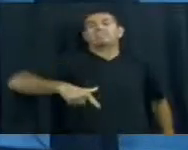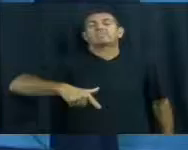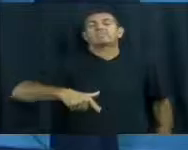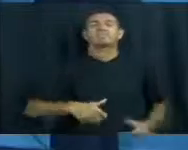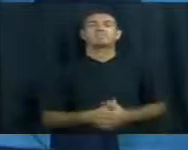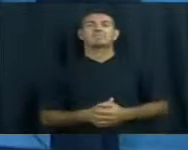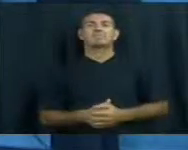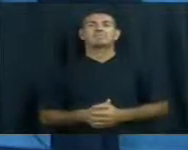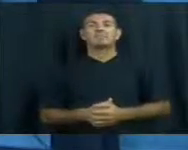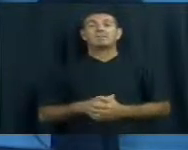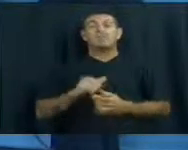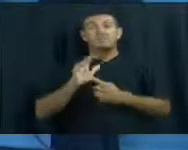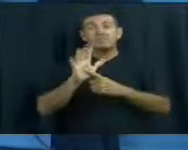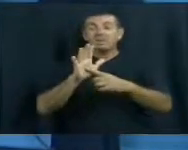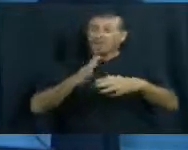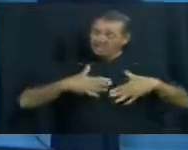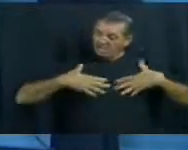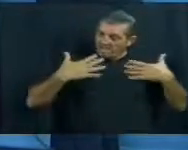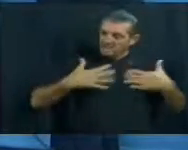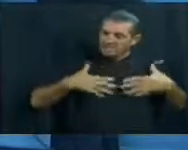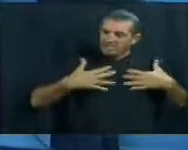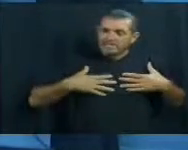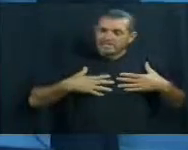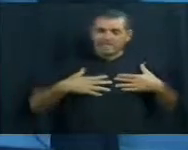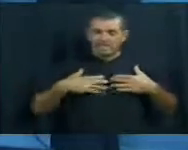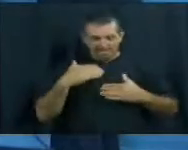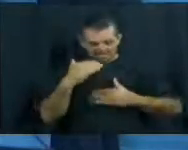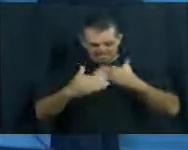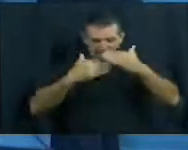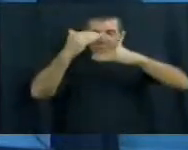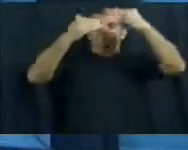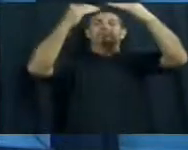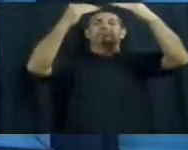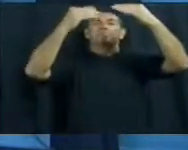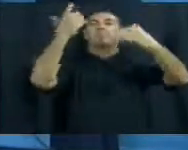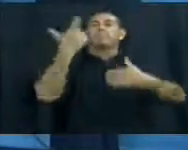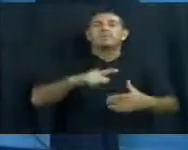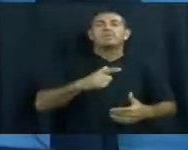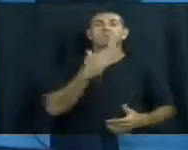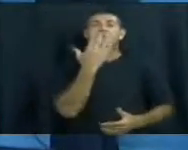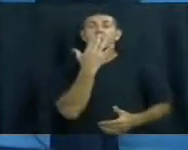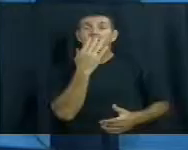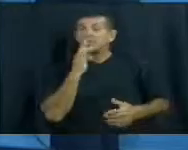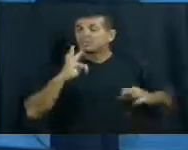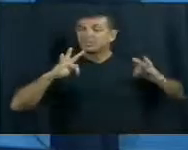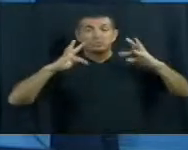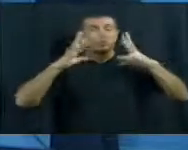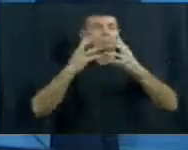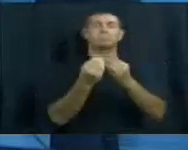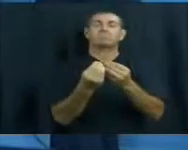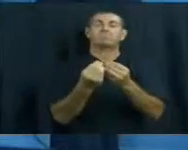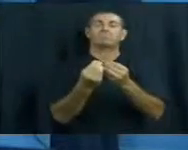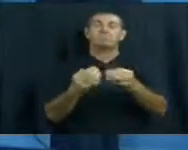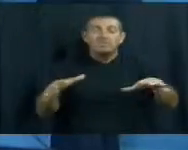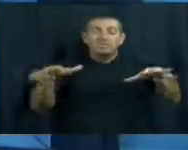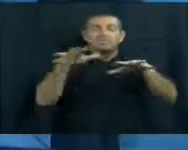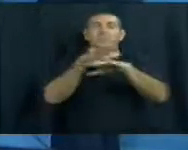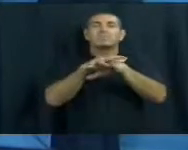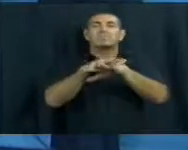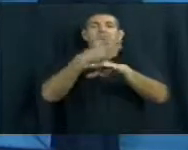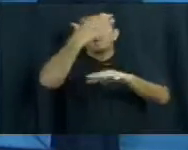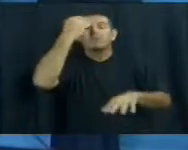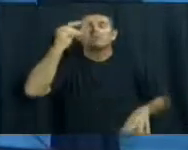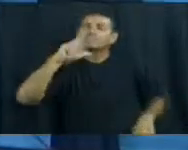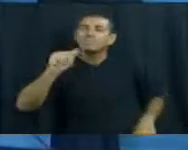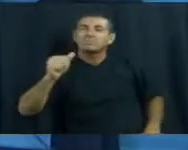vamos mostrar que a nossa alegria será contagiante e esse será um carnaval para todos e inesquecível.